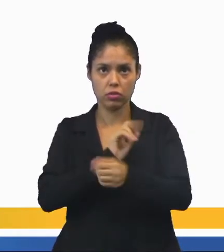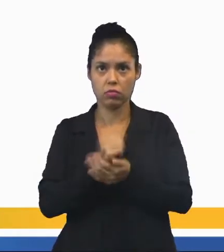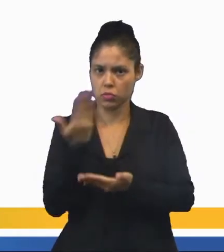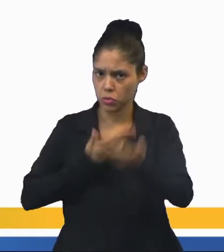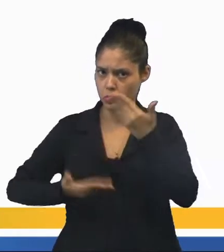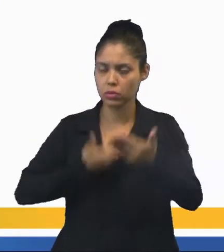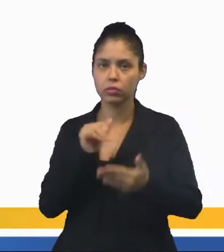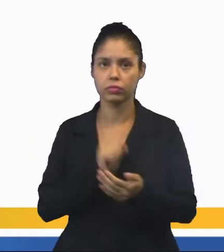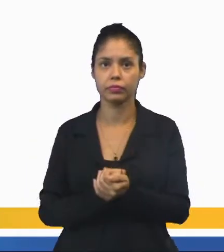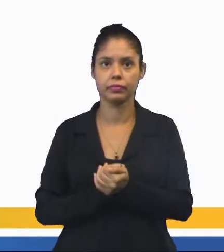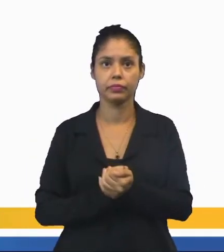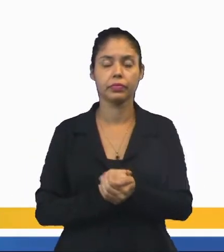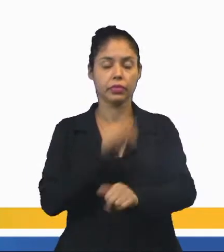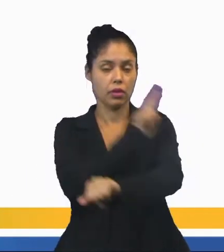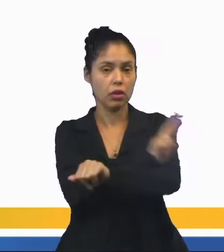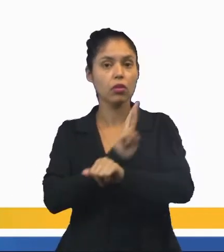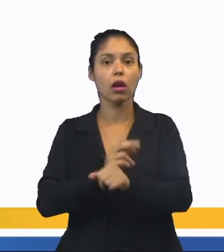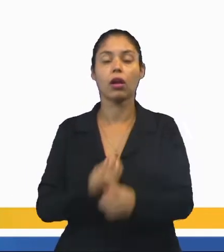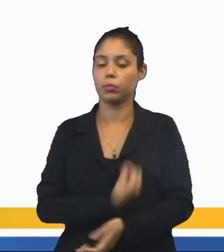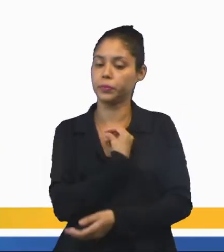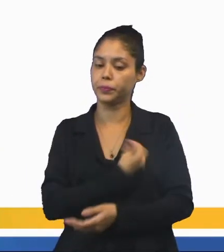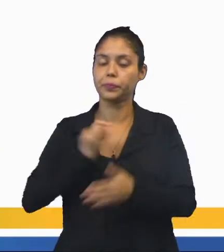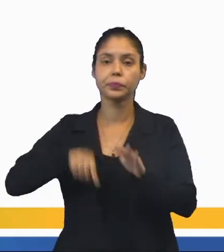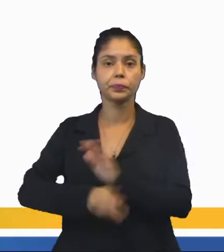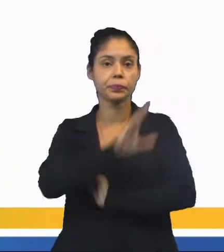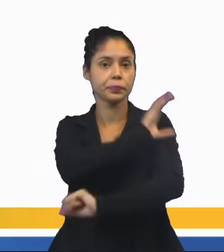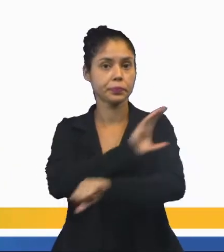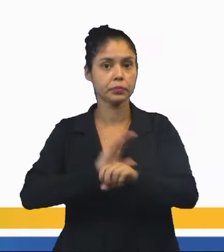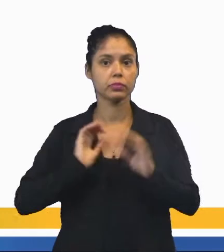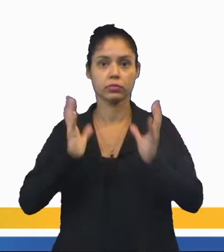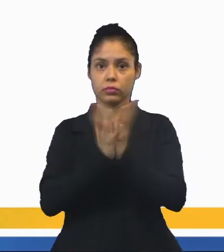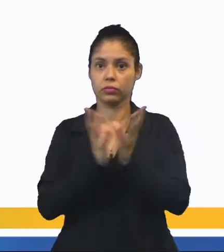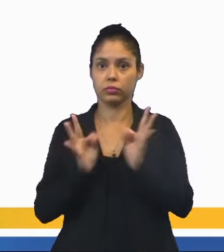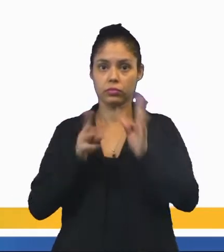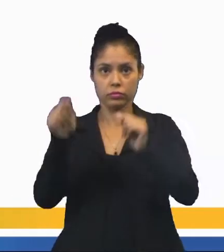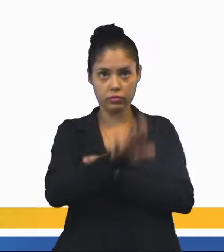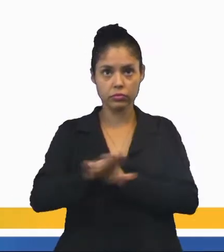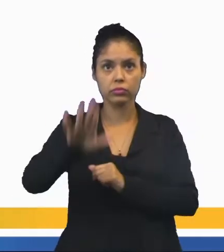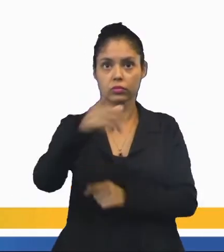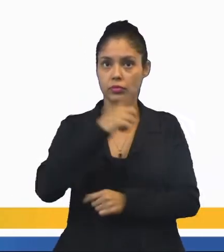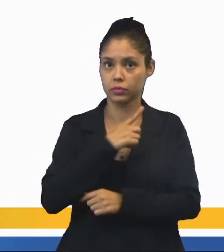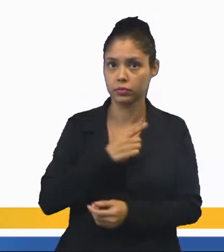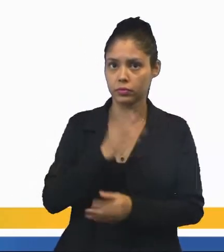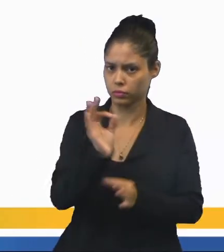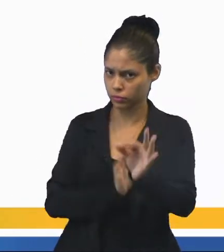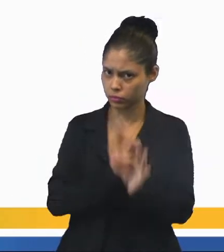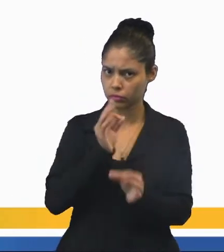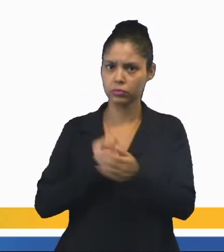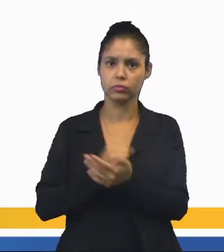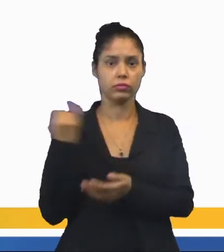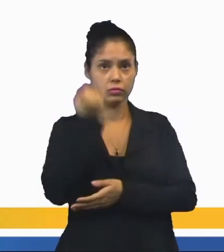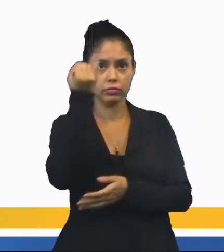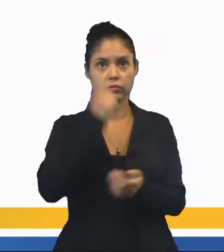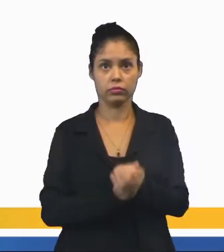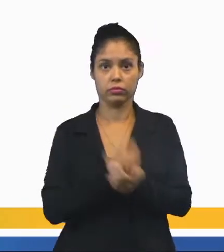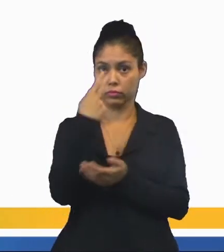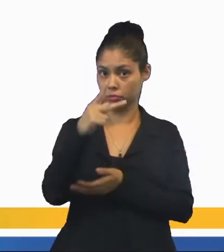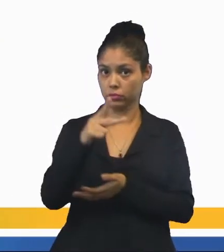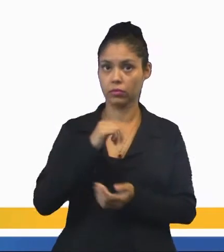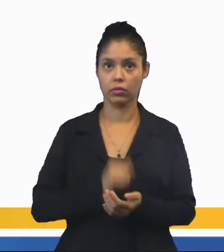Ou seja, a religião está presente dentro de uma cultura do conjunto geral, mas ela tem uma participação específica